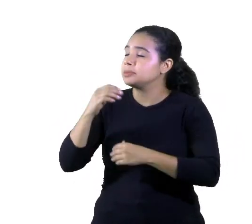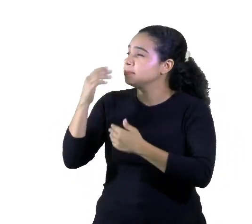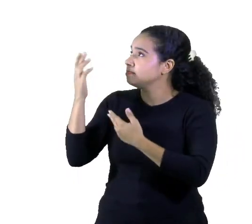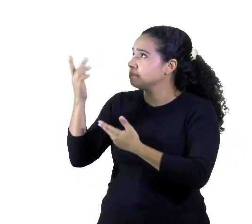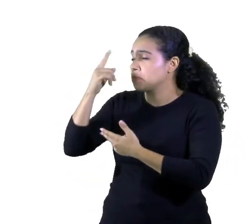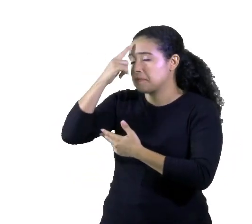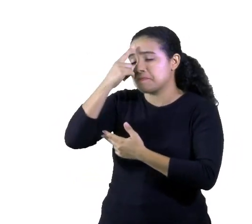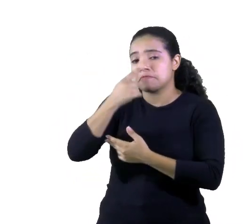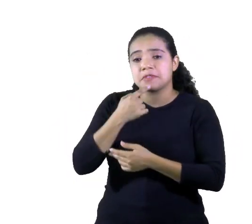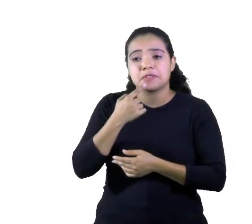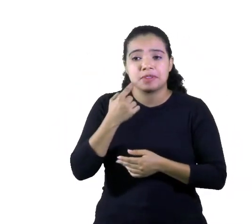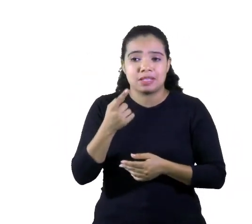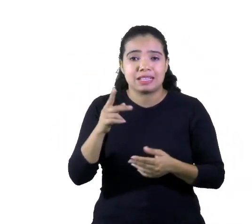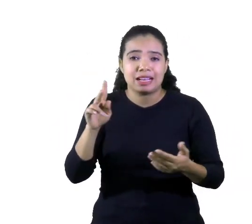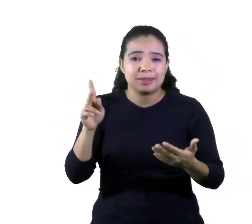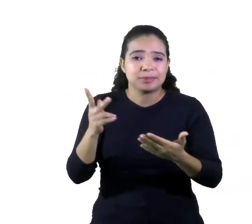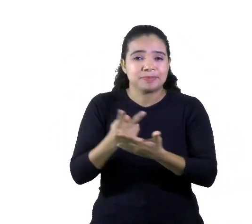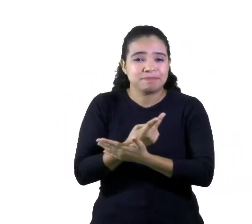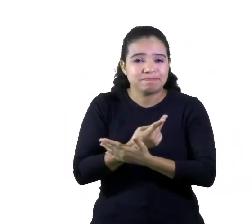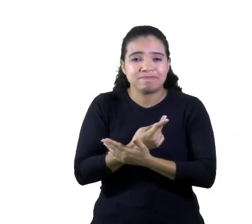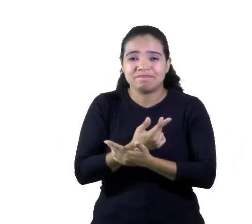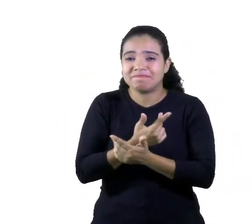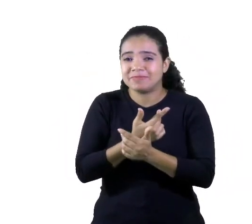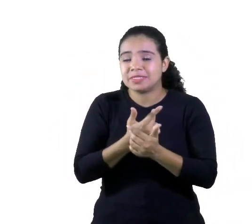foi destroçado.